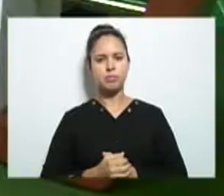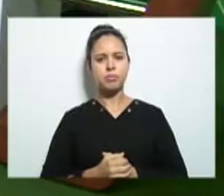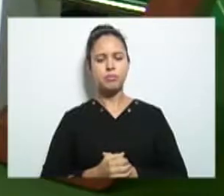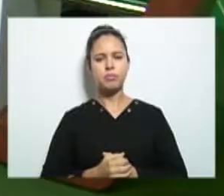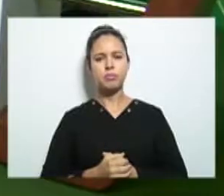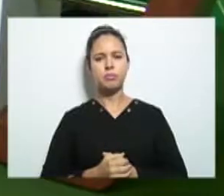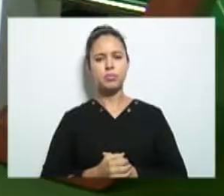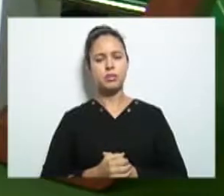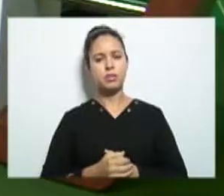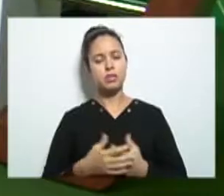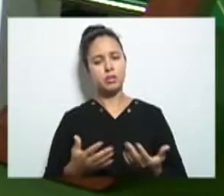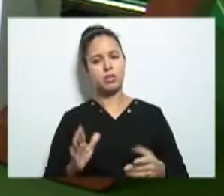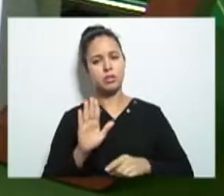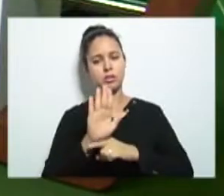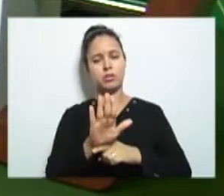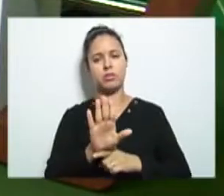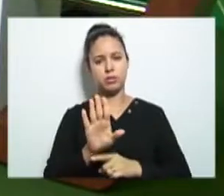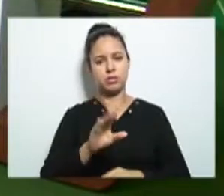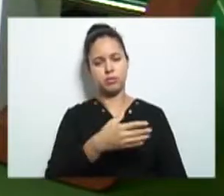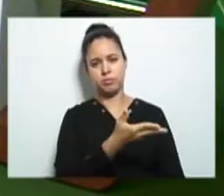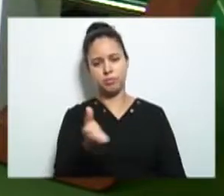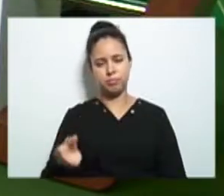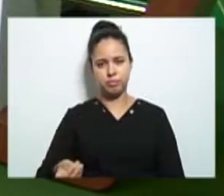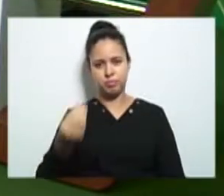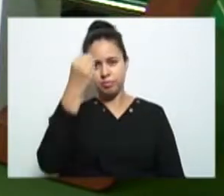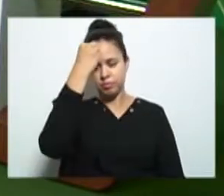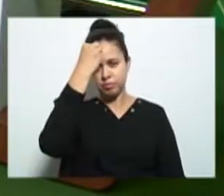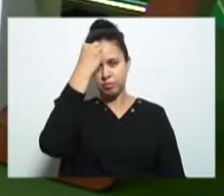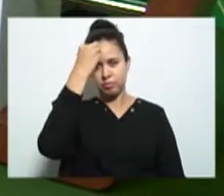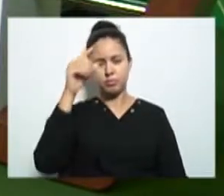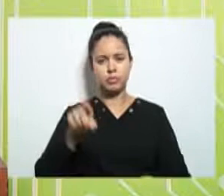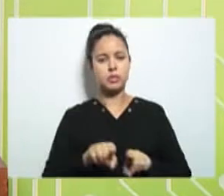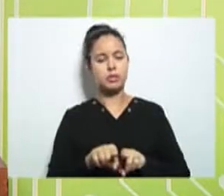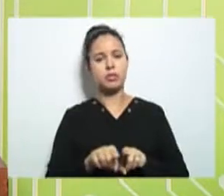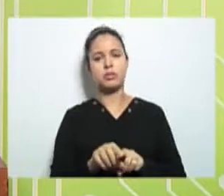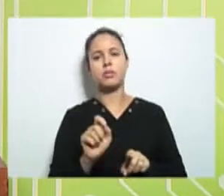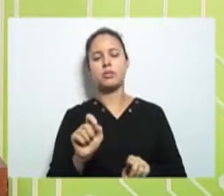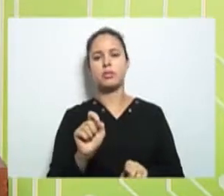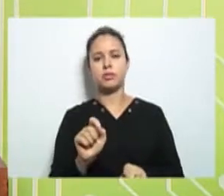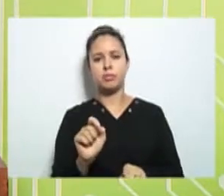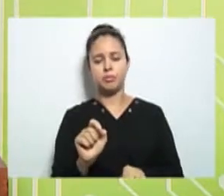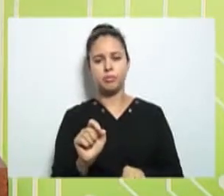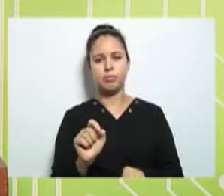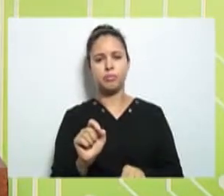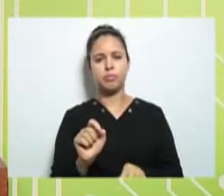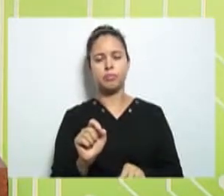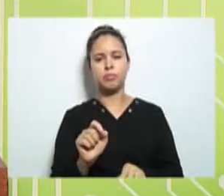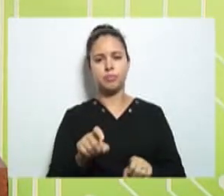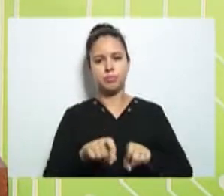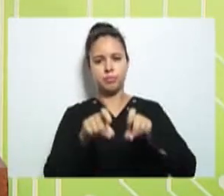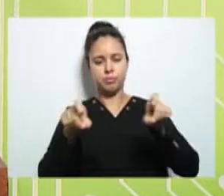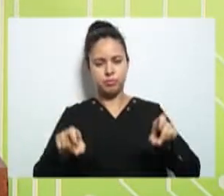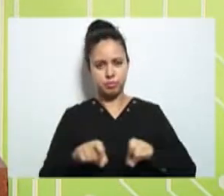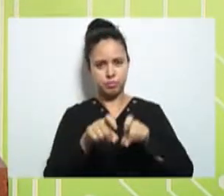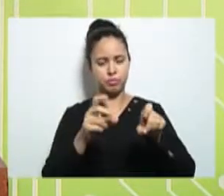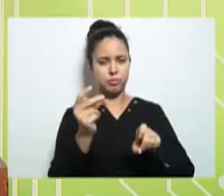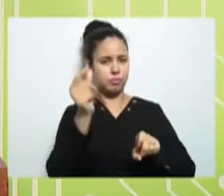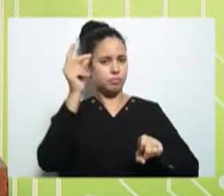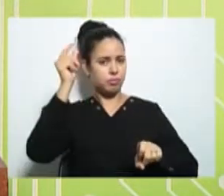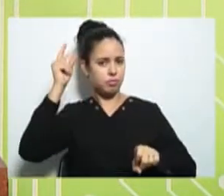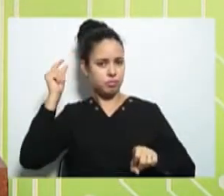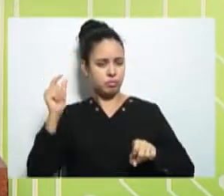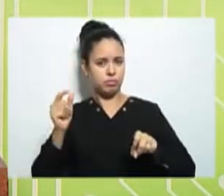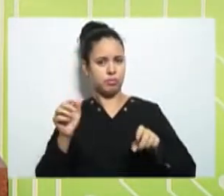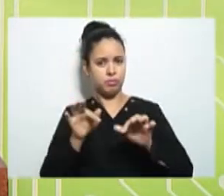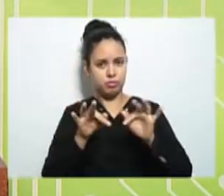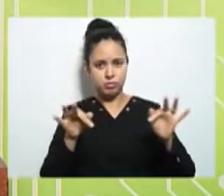não esquecer, ajuda vocês a memorizar. Tá. Mas isso também não é por acaso não, tá, gente? Ó, os computadores nem sempre foram assim, muito simples.